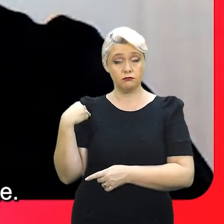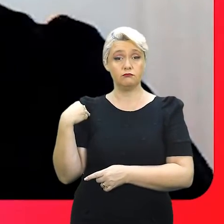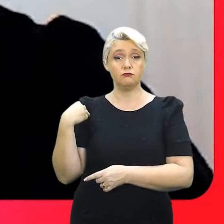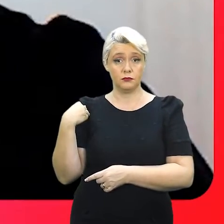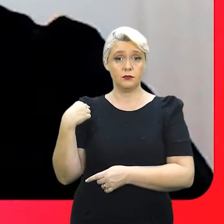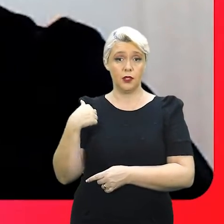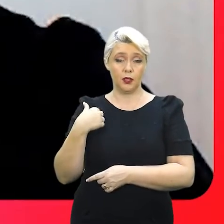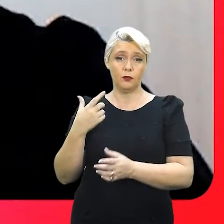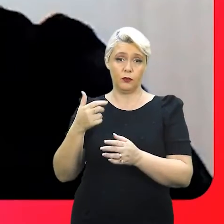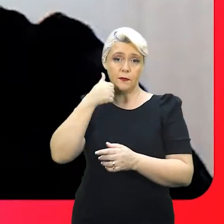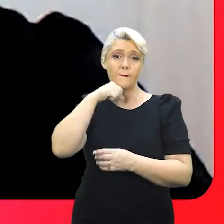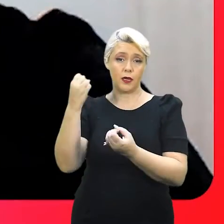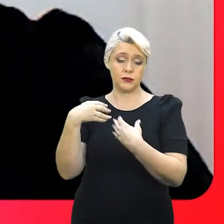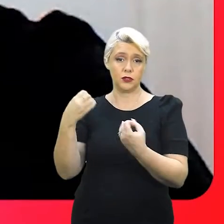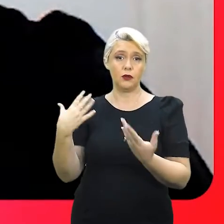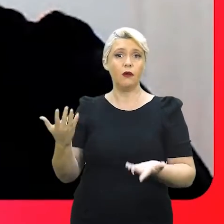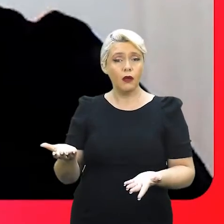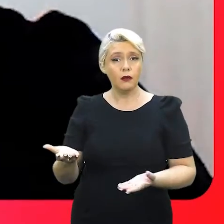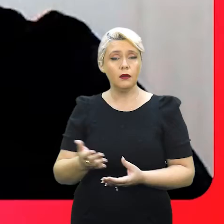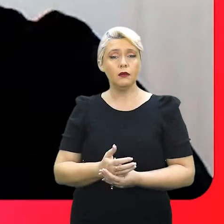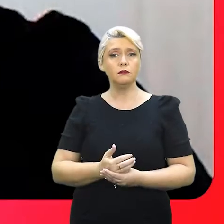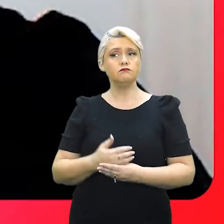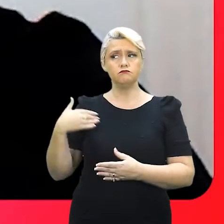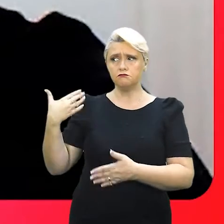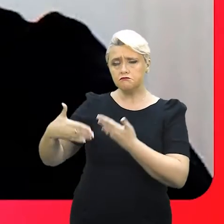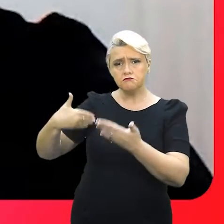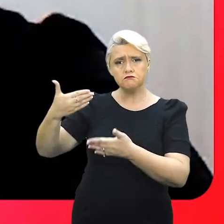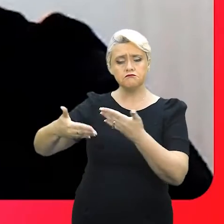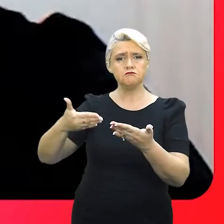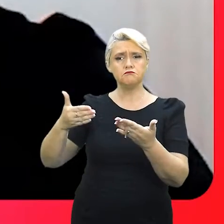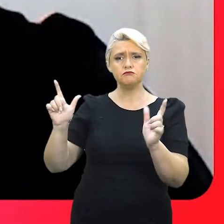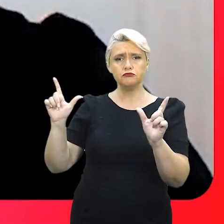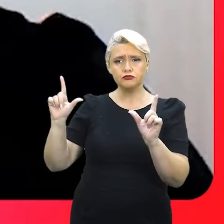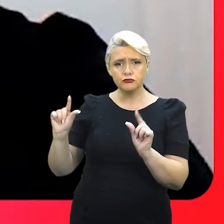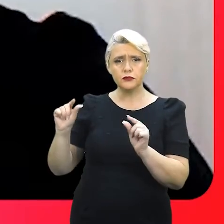da minha mãe. E aí veio essa vitória